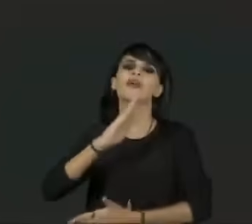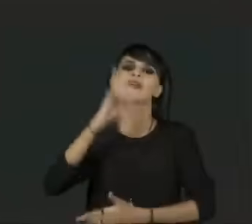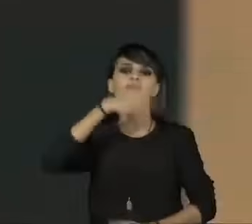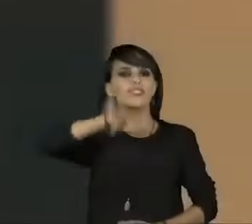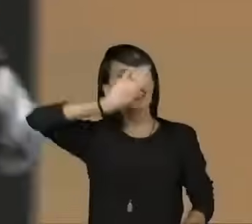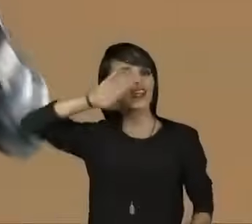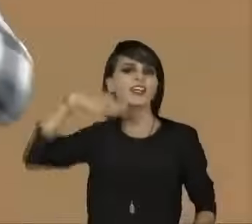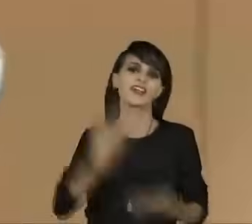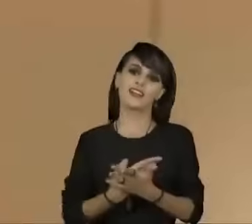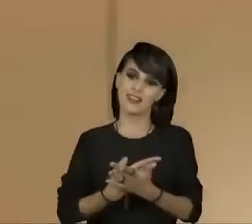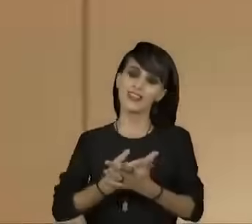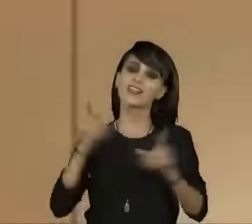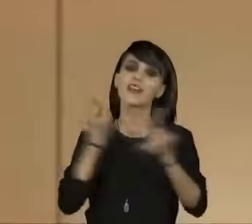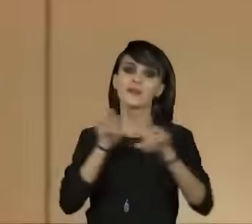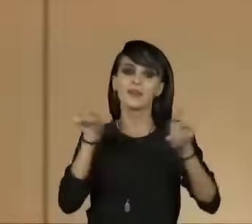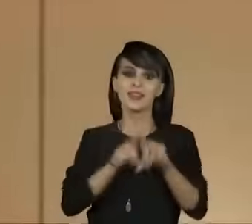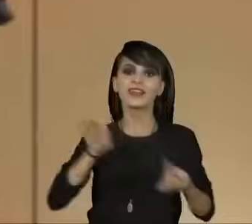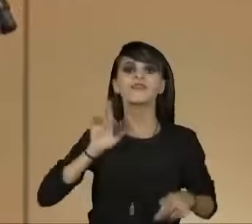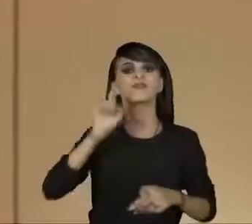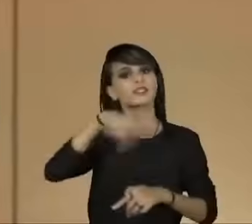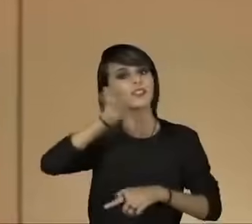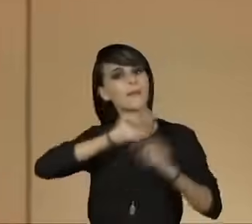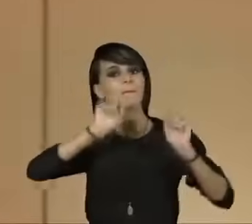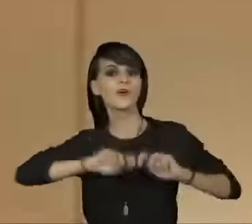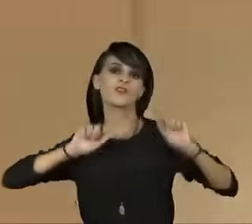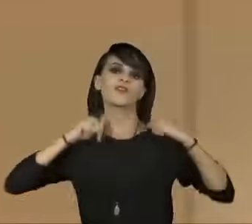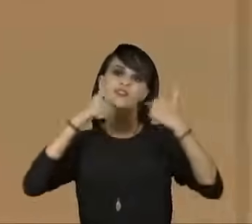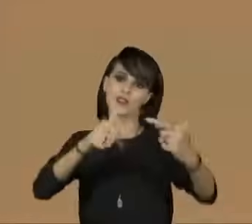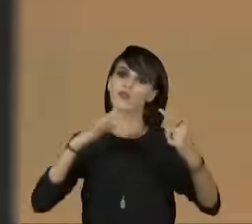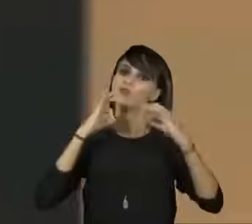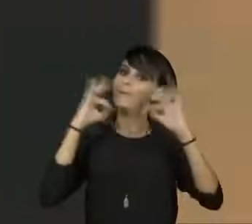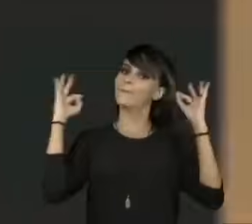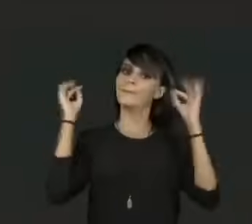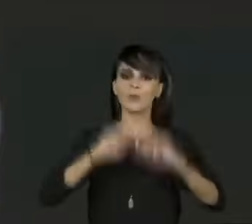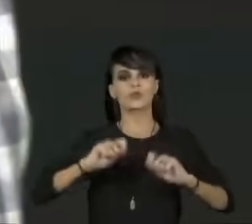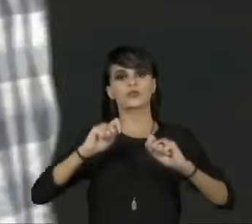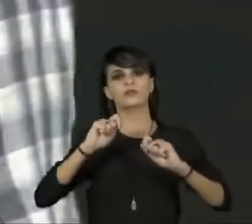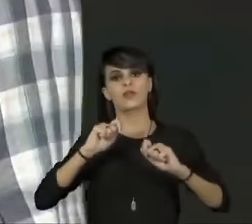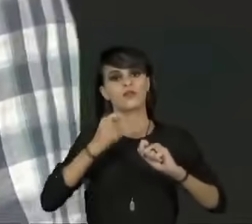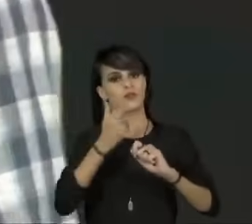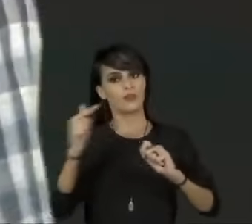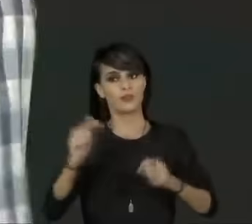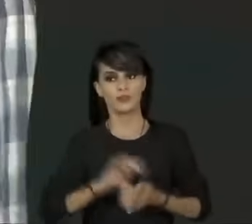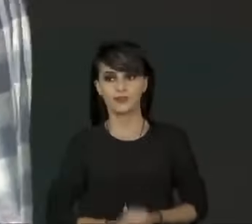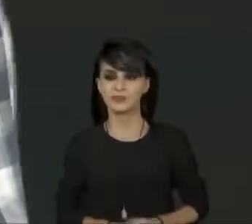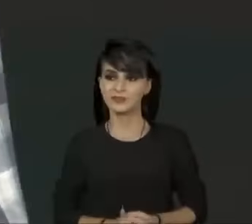você e creia que Deus pode fazer aquilo que a tua possibilidade não